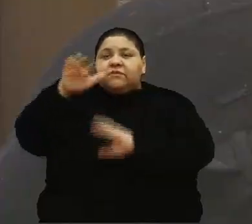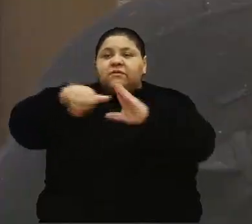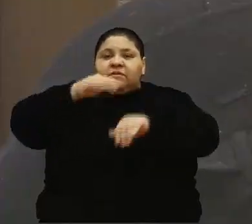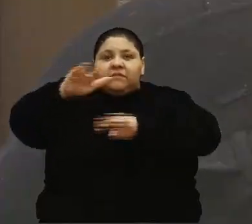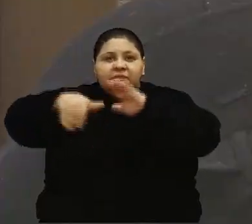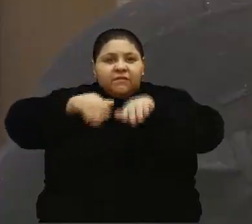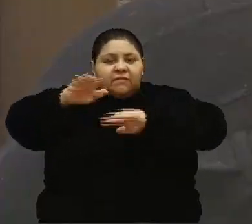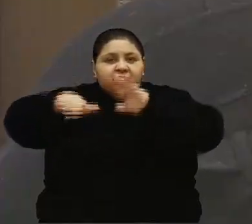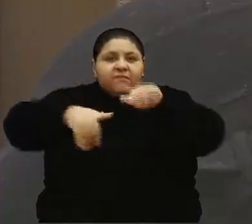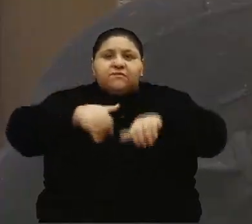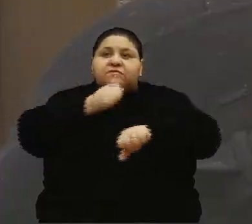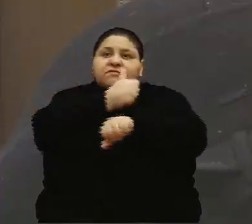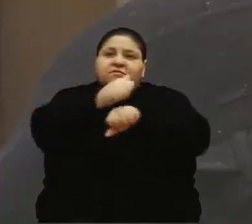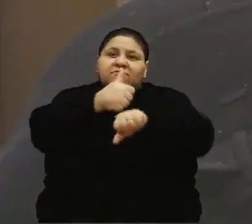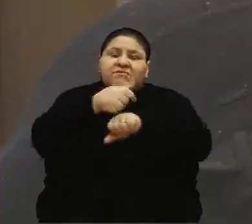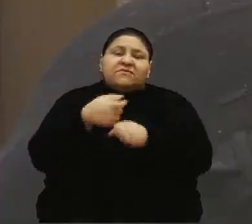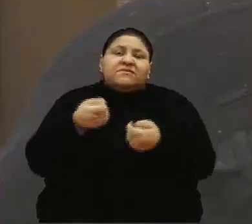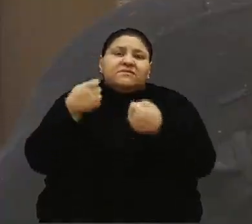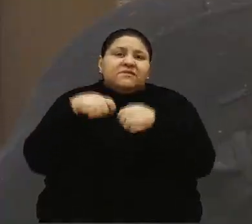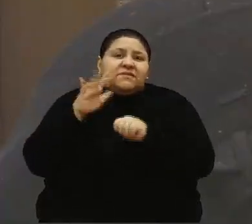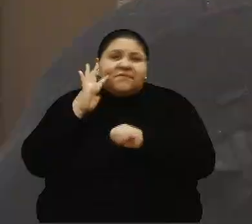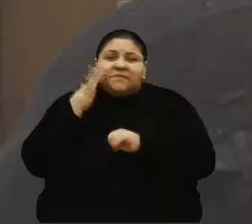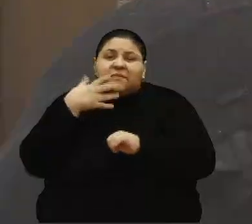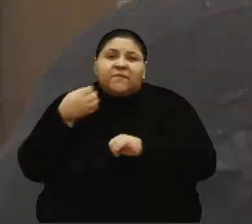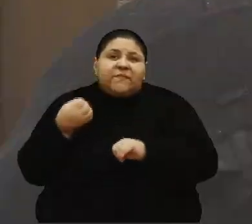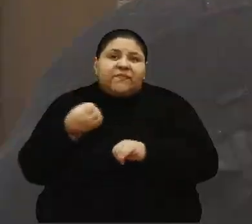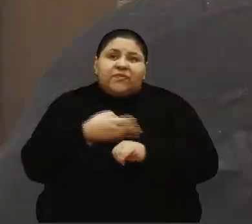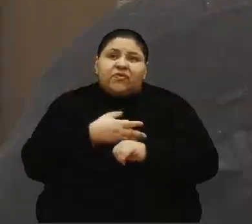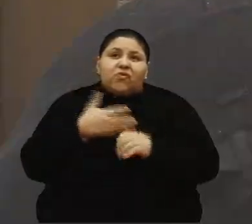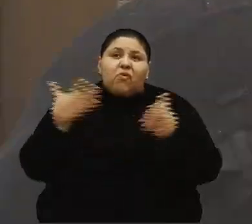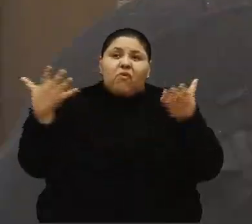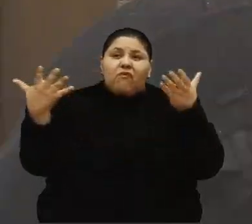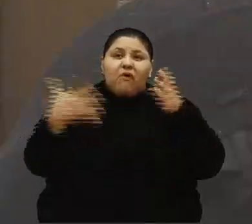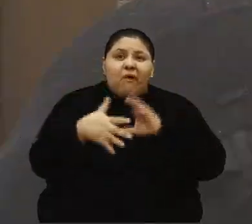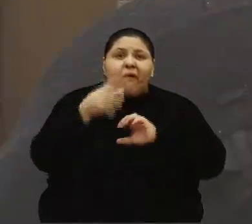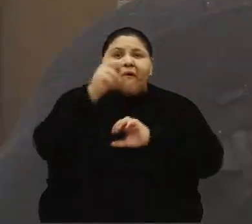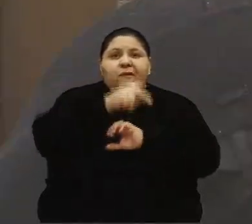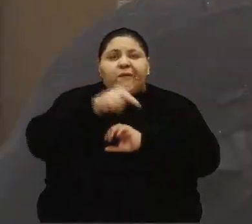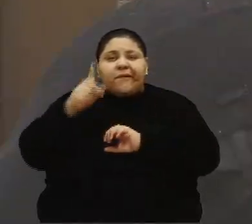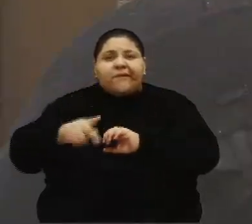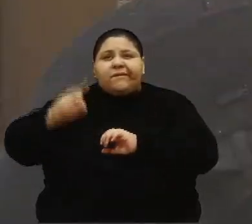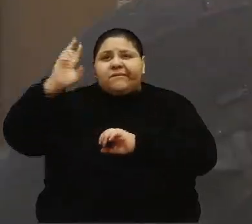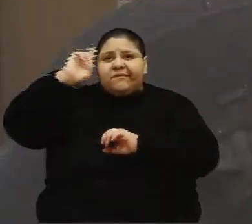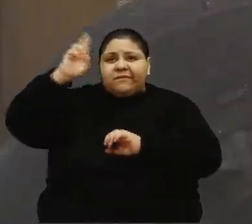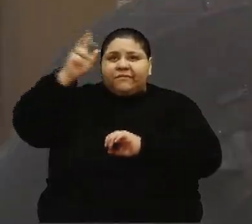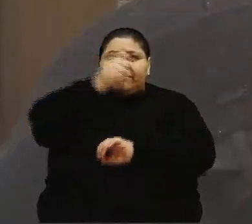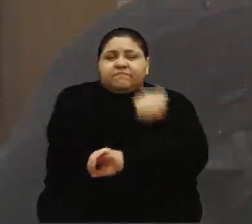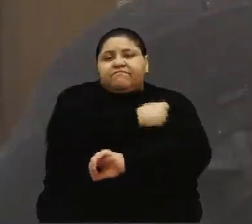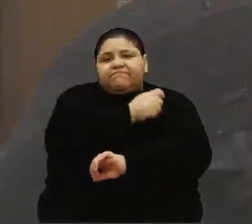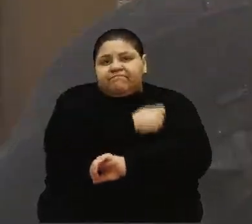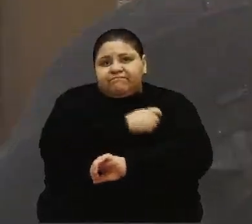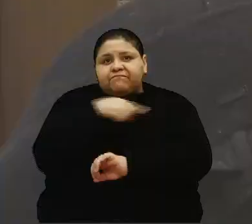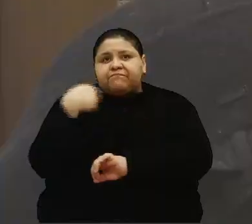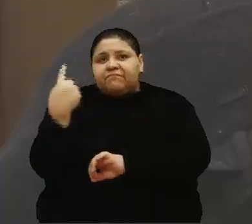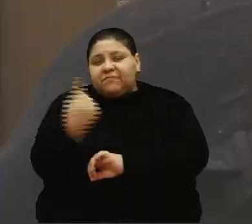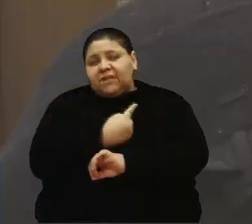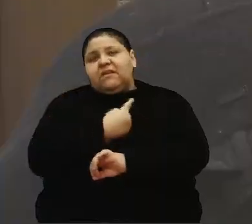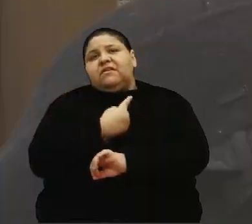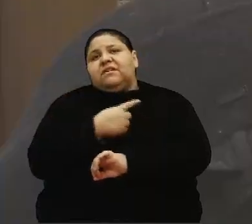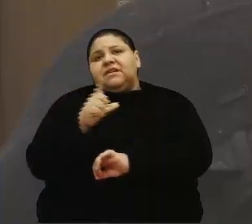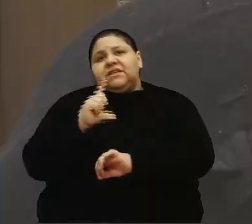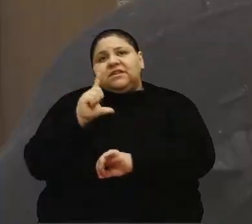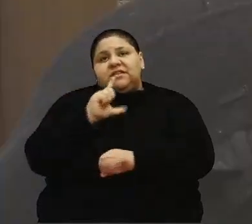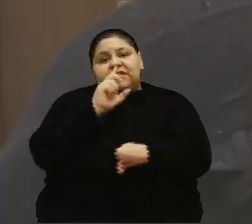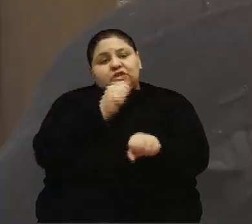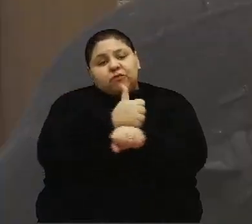guardas, Não precisa acontecer um novo ataque a uma professora, a uma diretora, a um aluno, para que a gente tem os